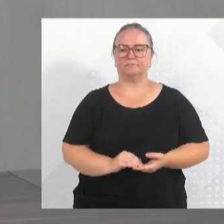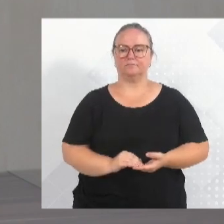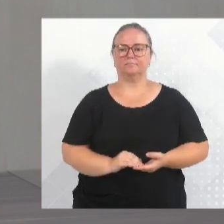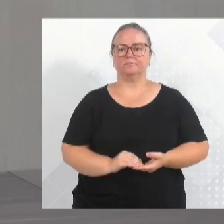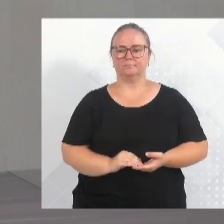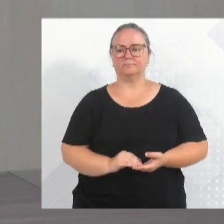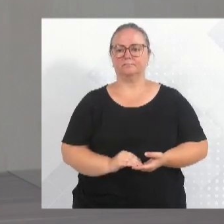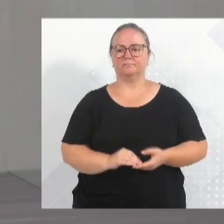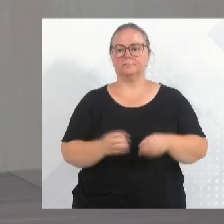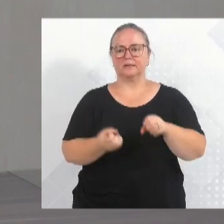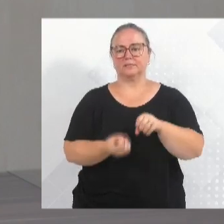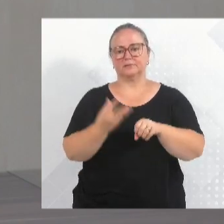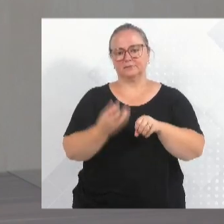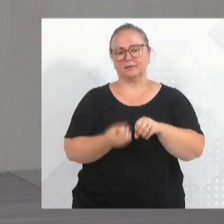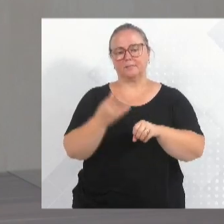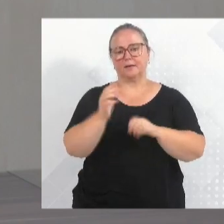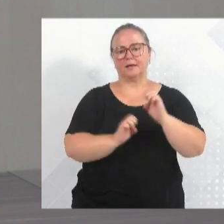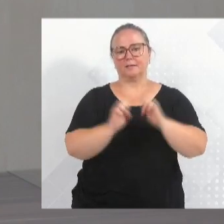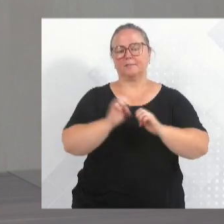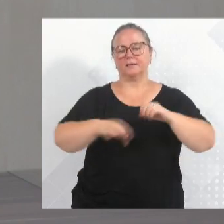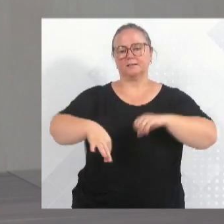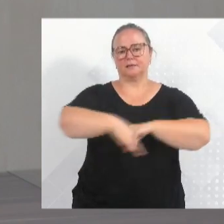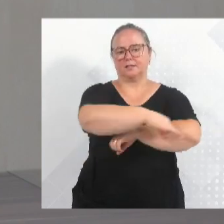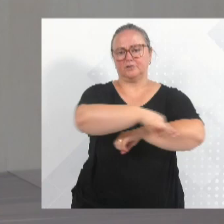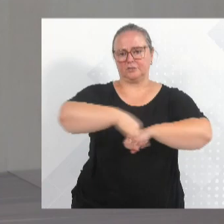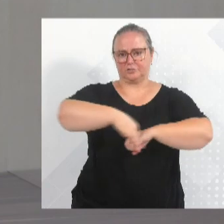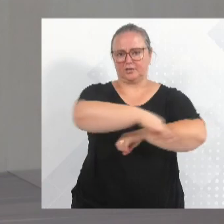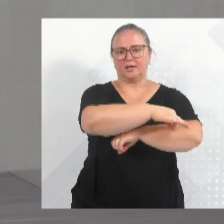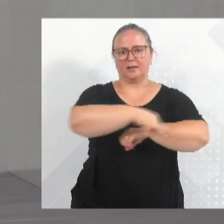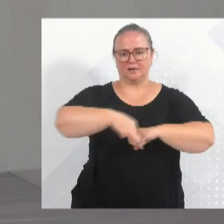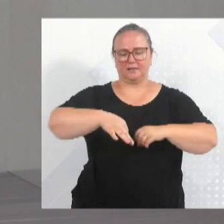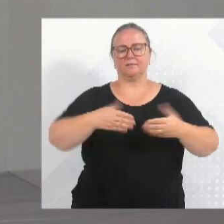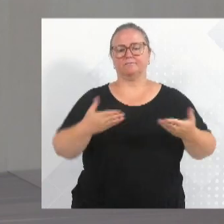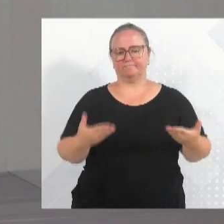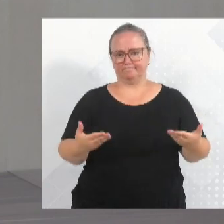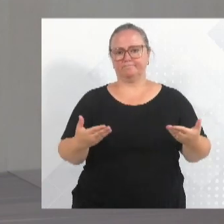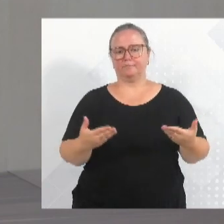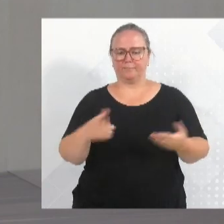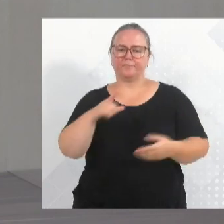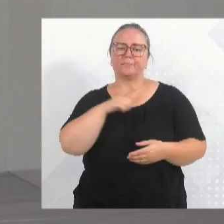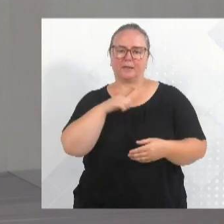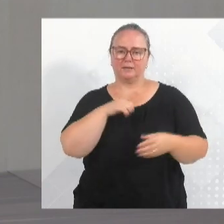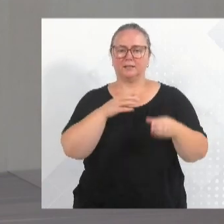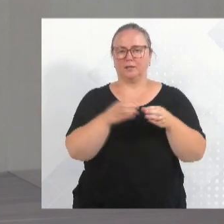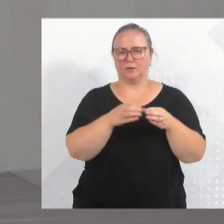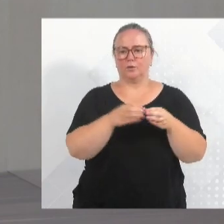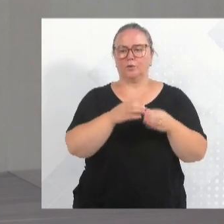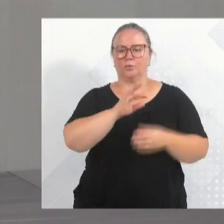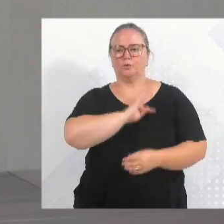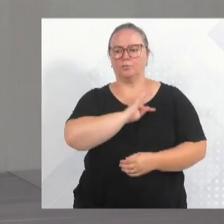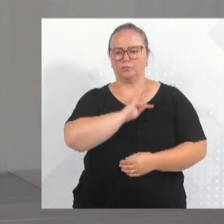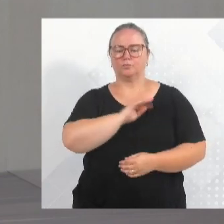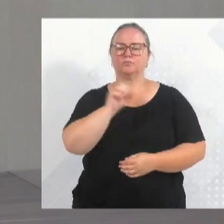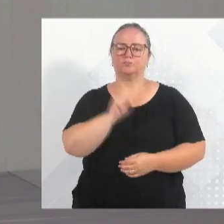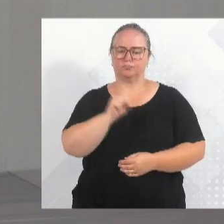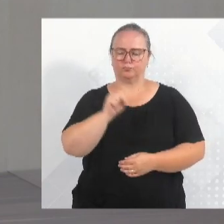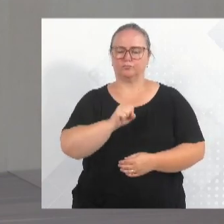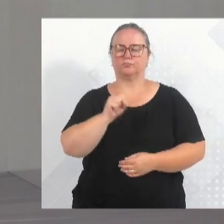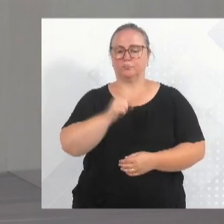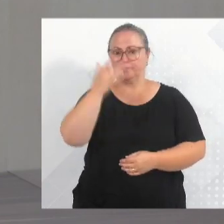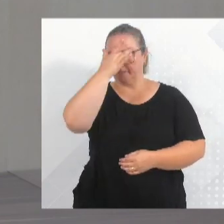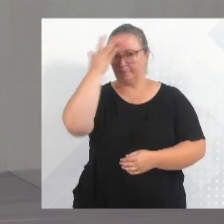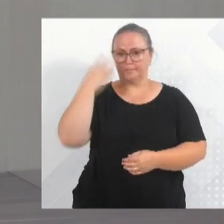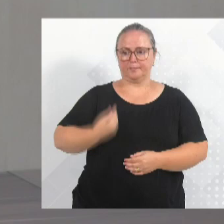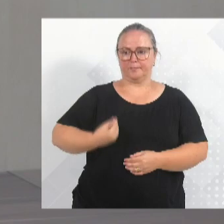o SAMAI é uma empresa de engenharia e, portanto, tem sim no corpo técnico, na nomeação das pessoas que estão lá,